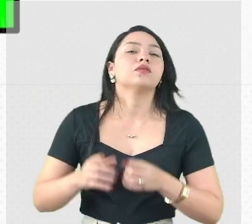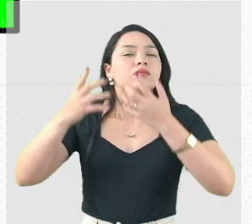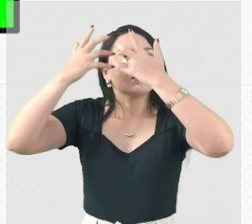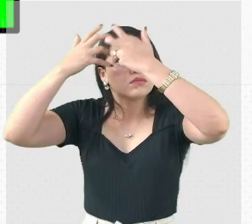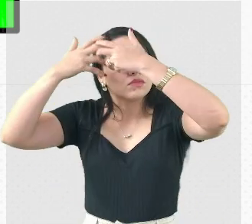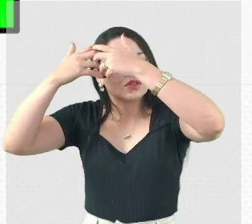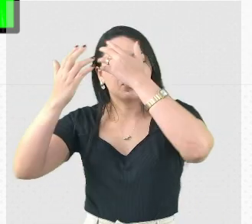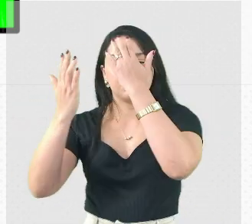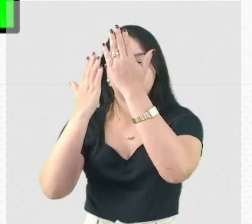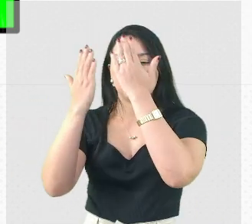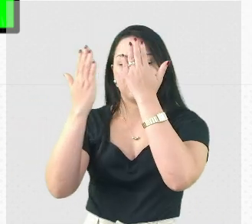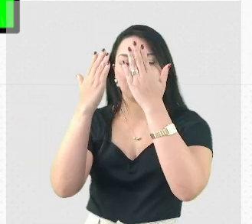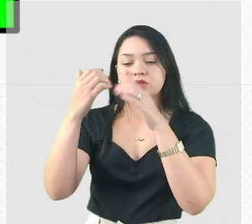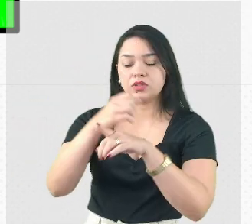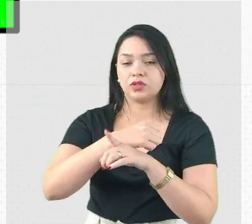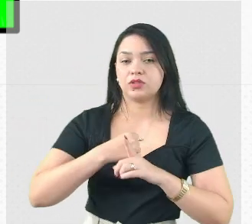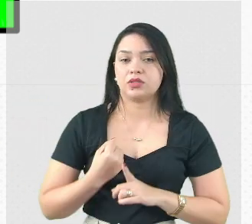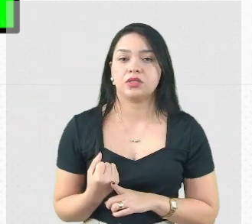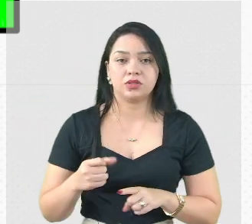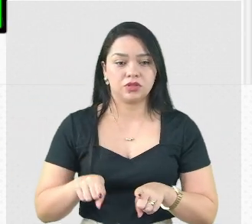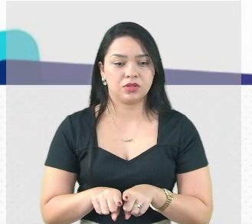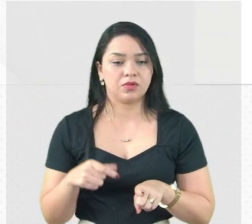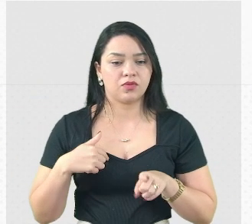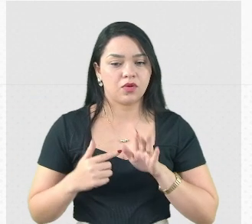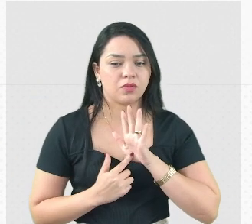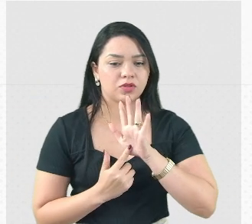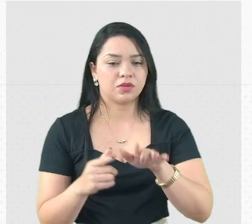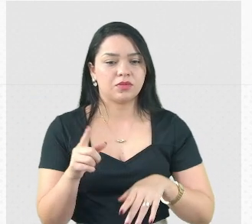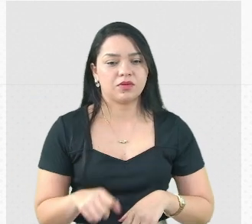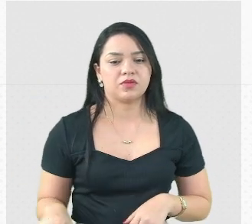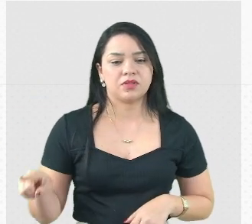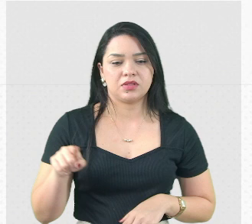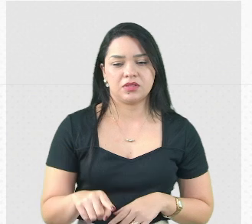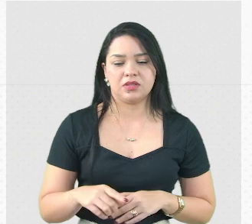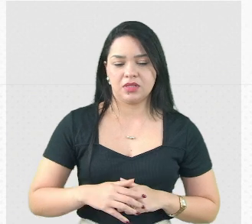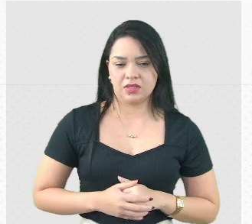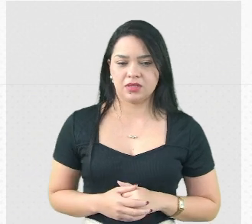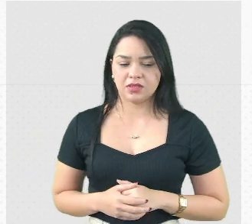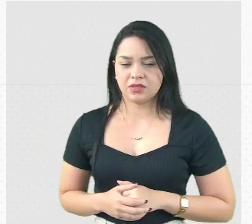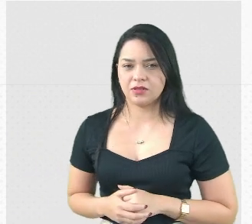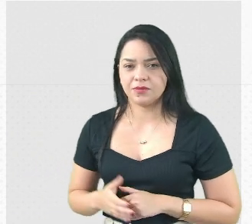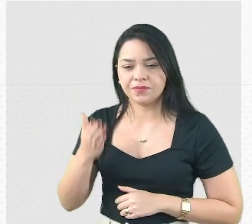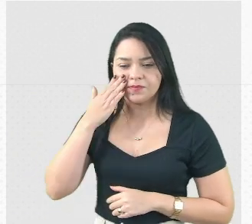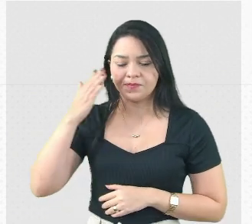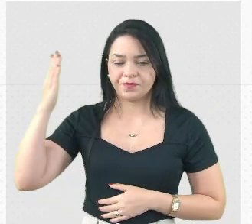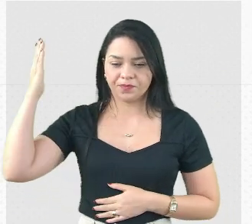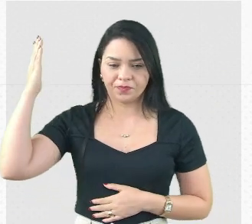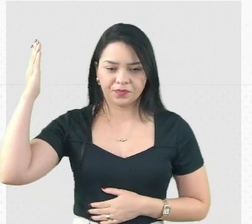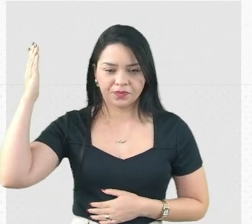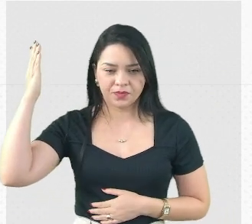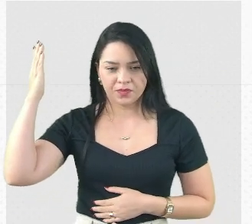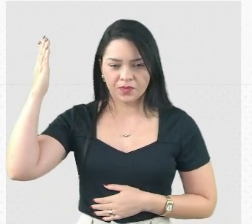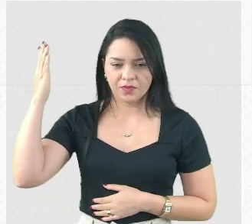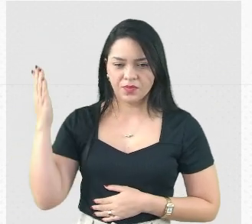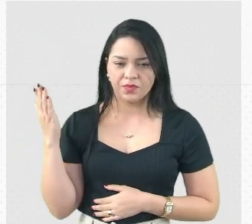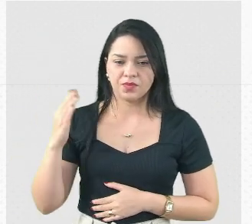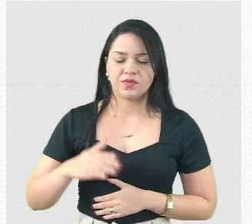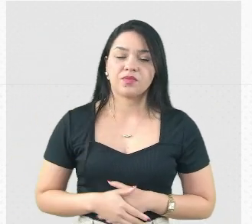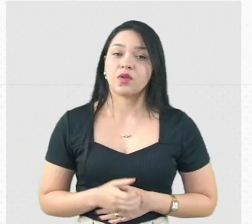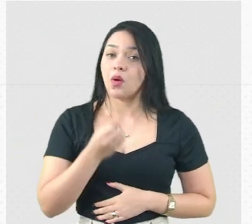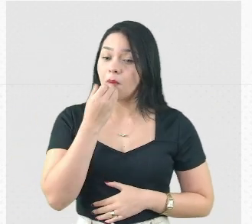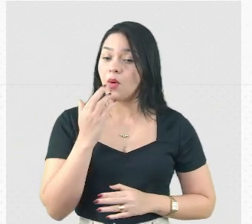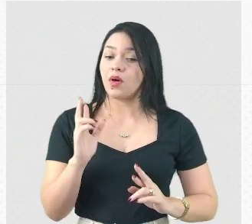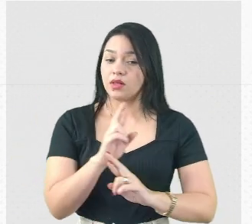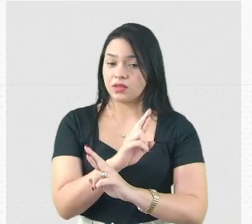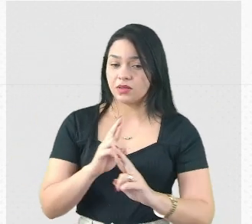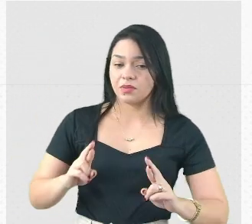cognitivos, psicológicos e sociais. Vou elencar aqui para vocês. Ó. Benefícios sociais. Favorece o